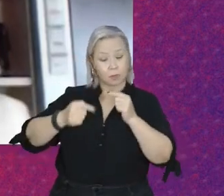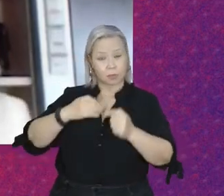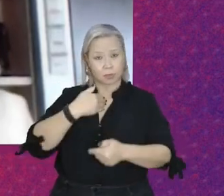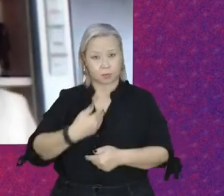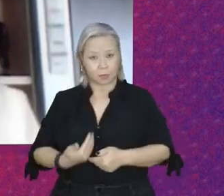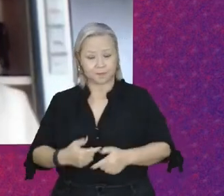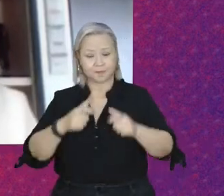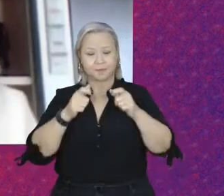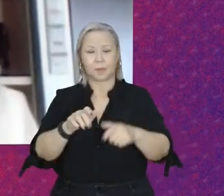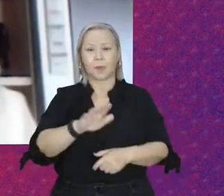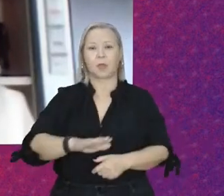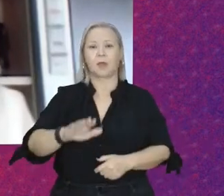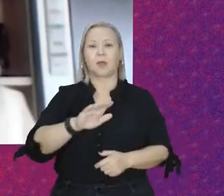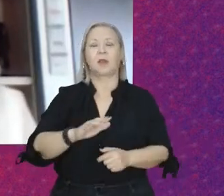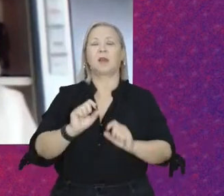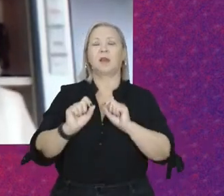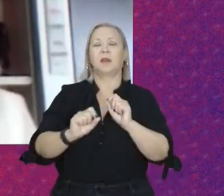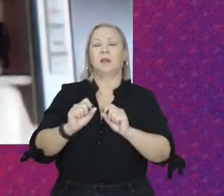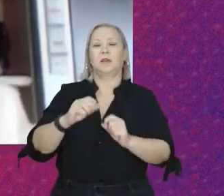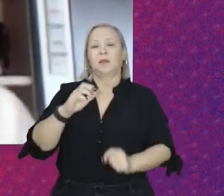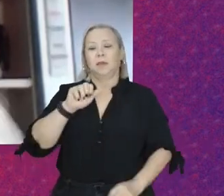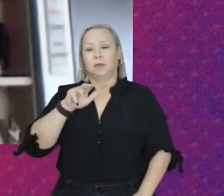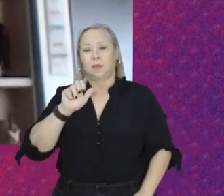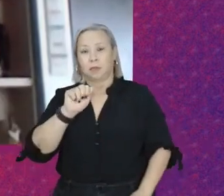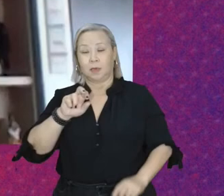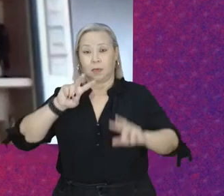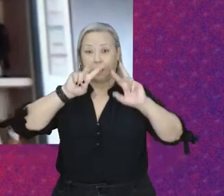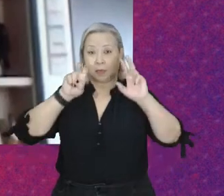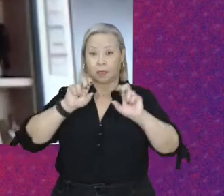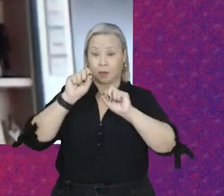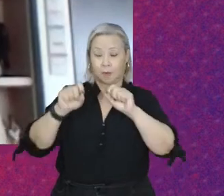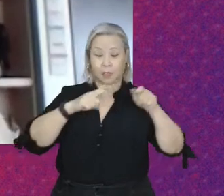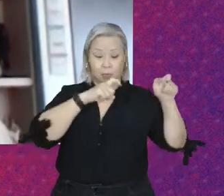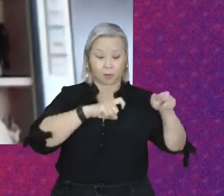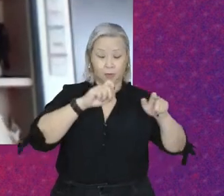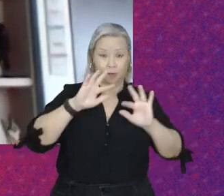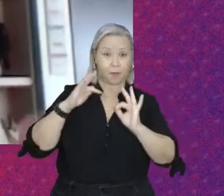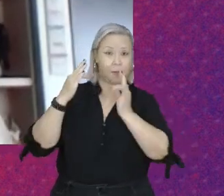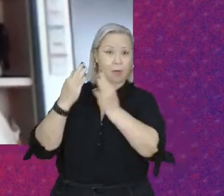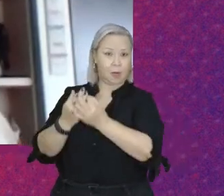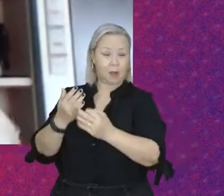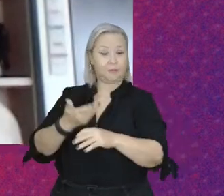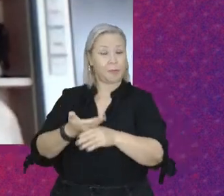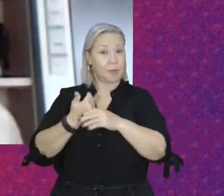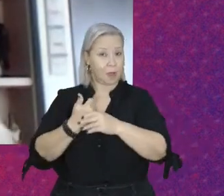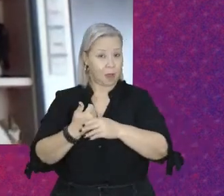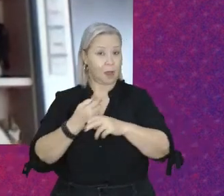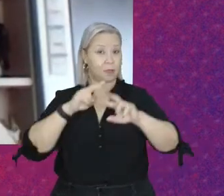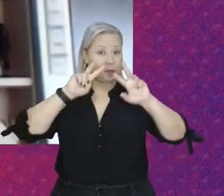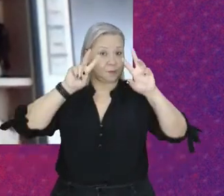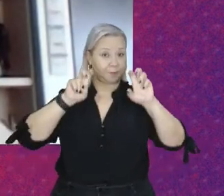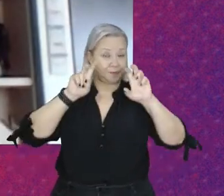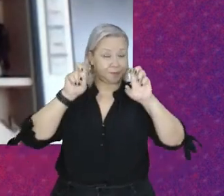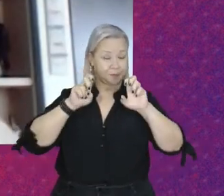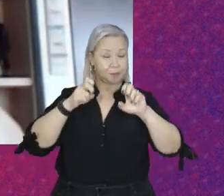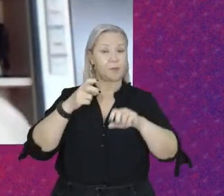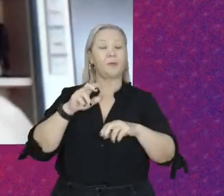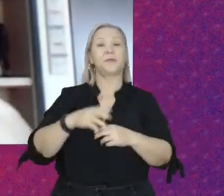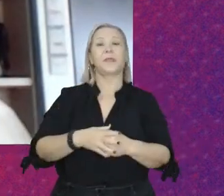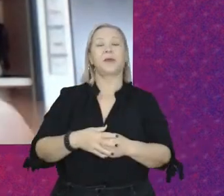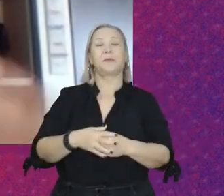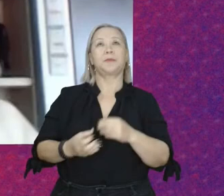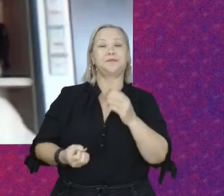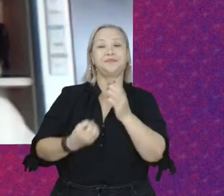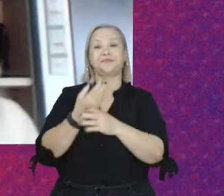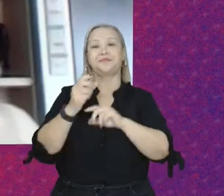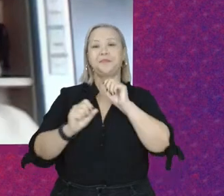âmbito da Câmara Temática da Agricultura Familiar, e até antes mesmo da Câmara Temática, porque as câmaras todas foram criadas em 2021,